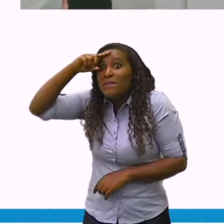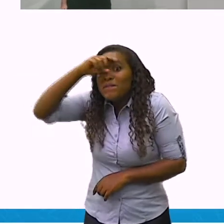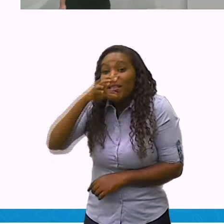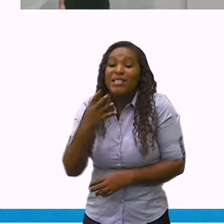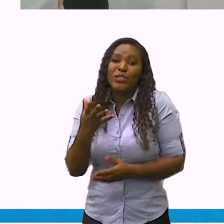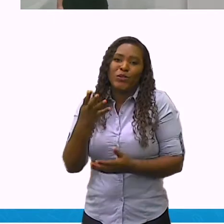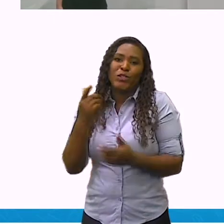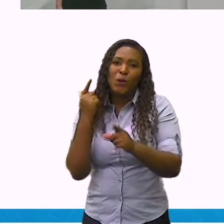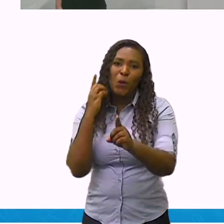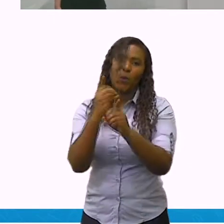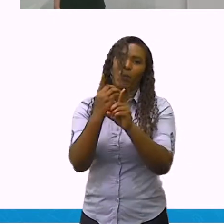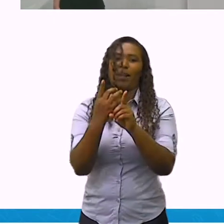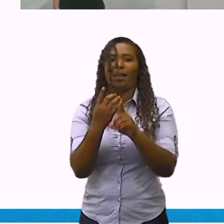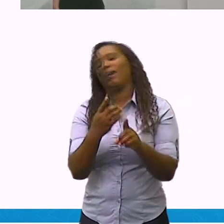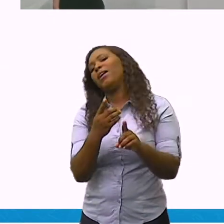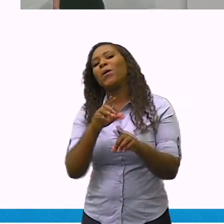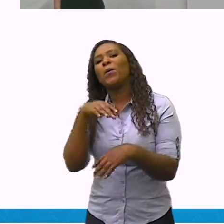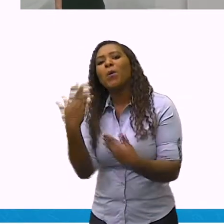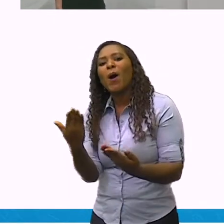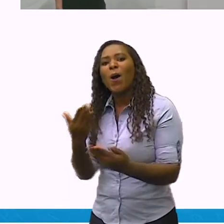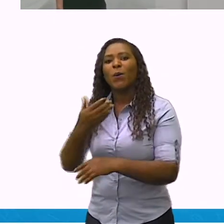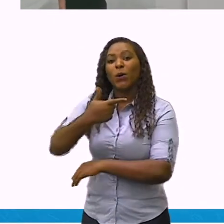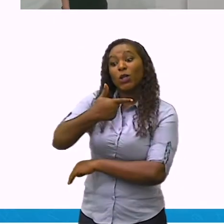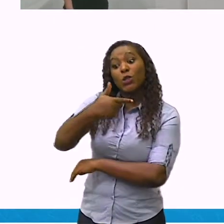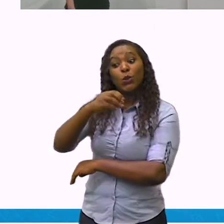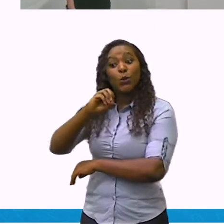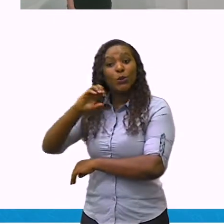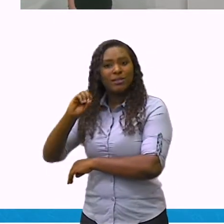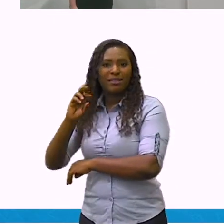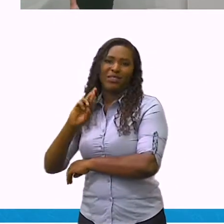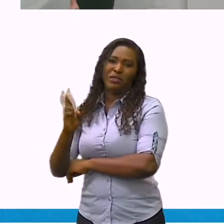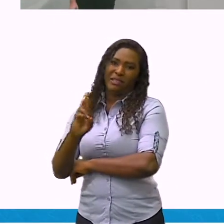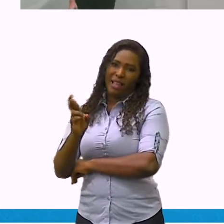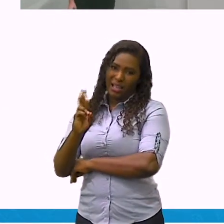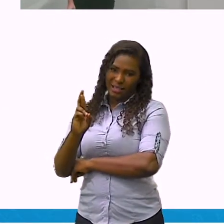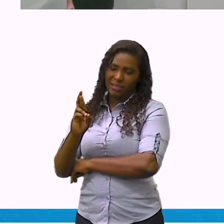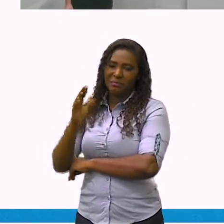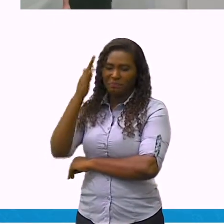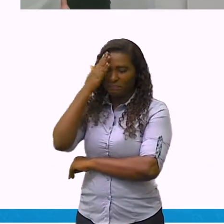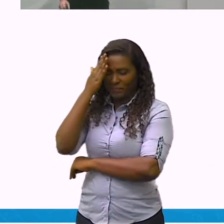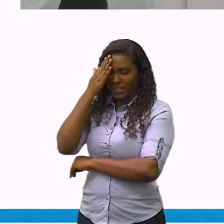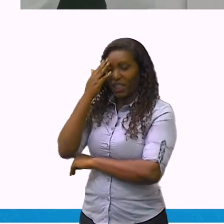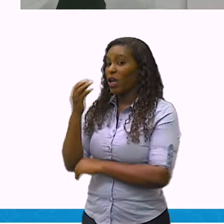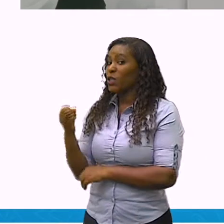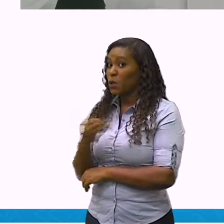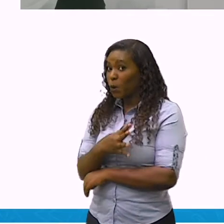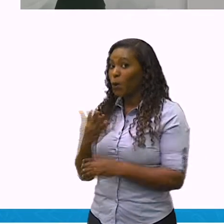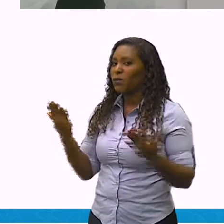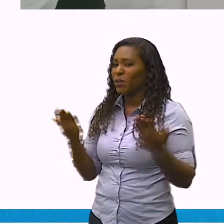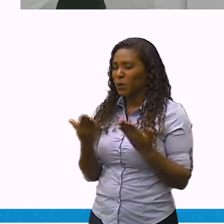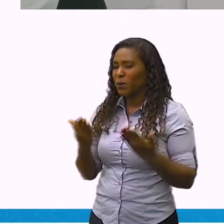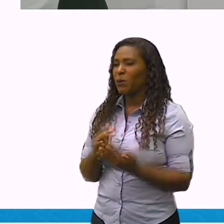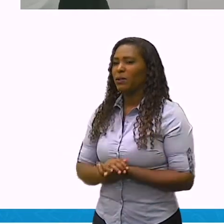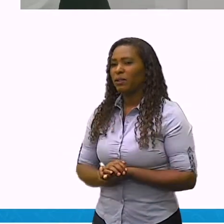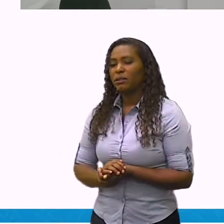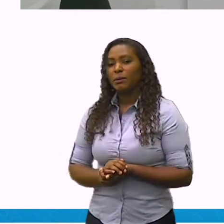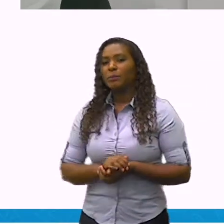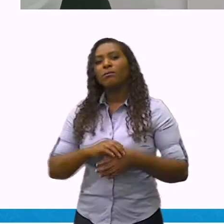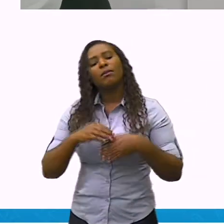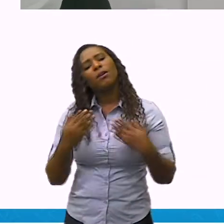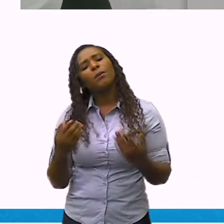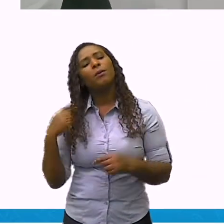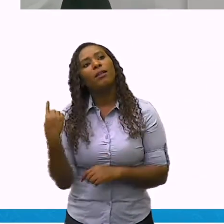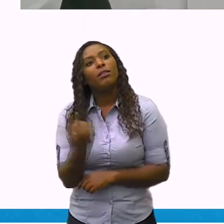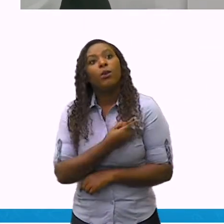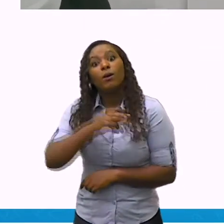nova nota de R$200. Então para nós relembrarmos um pouquinho, agora que